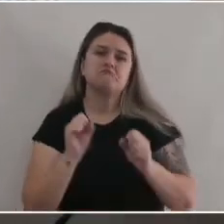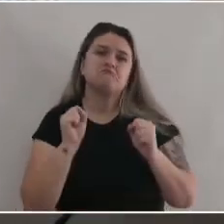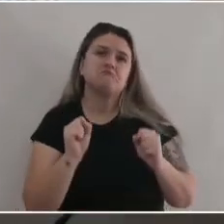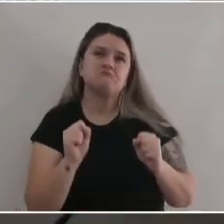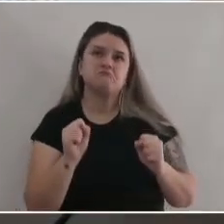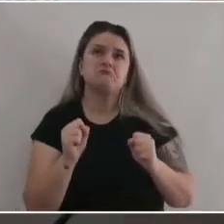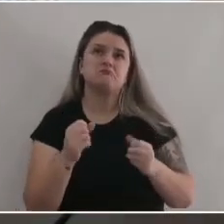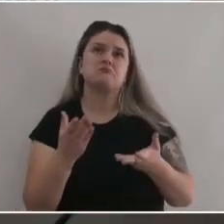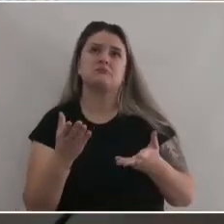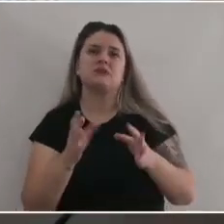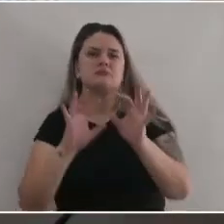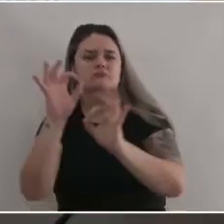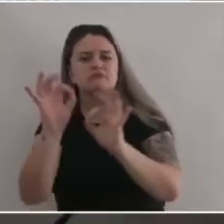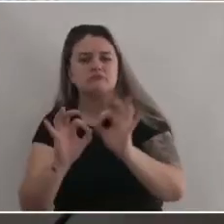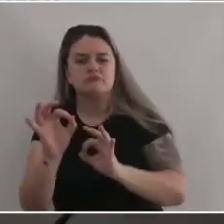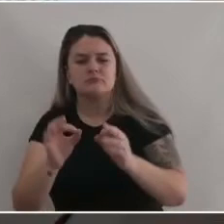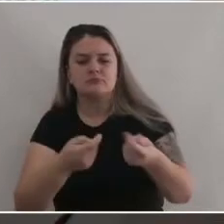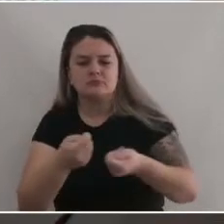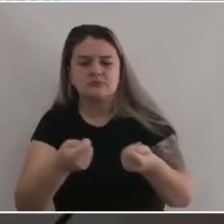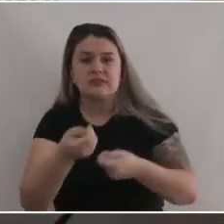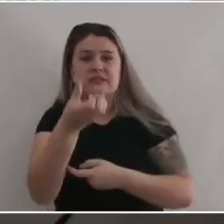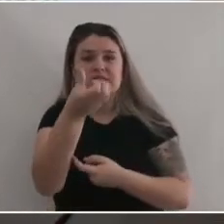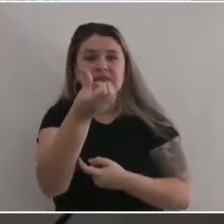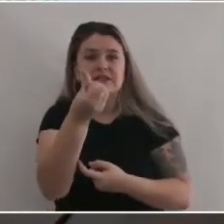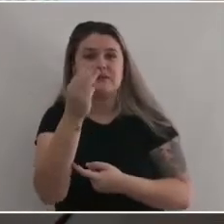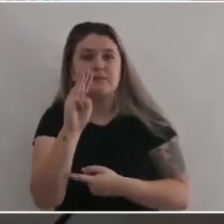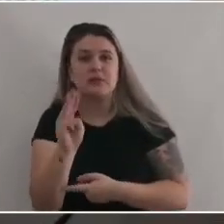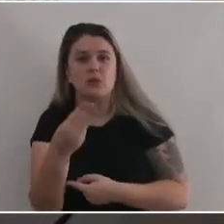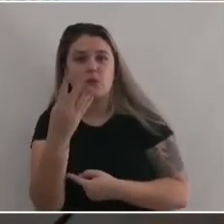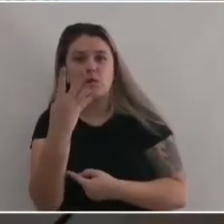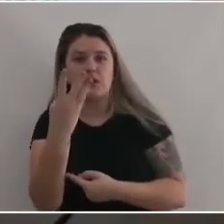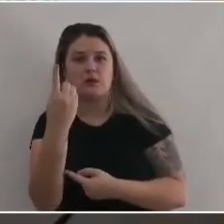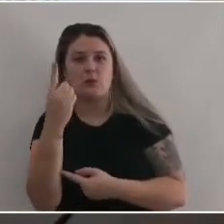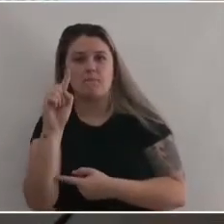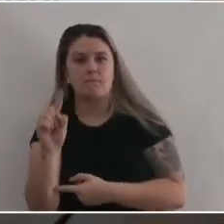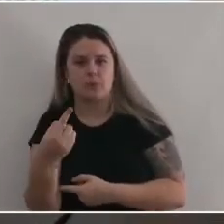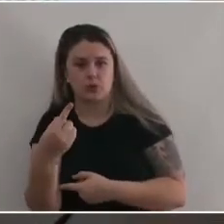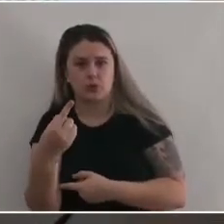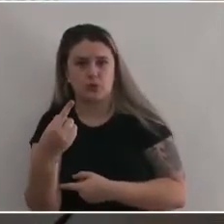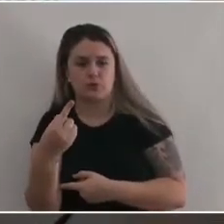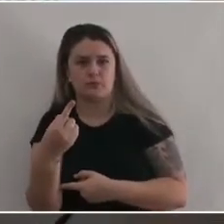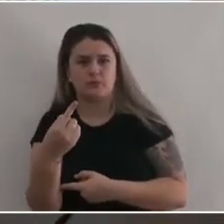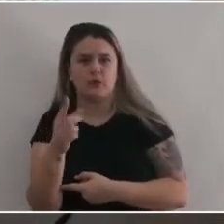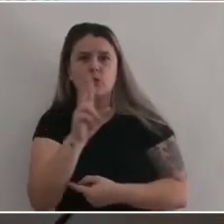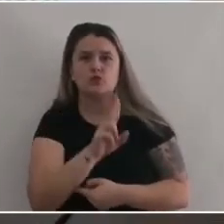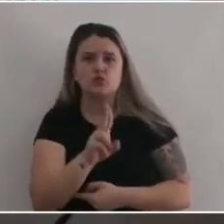poderia elaborar um orçamento de 6.041.000. Eu utilizou